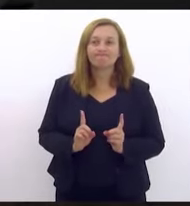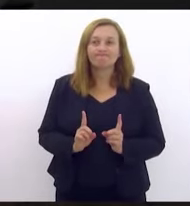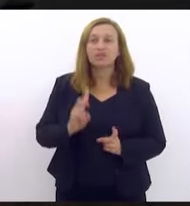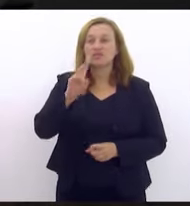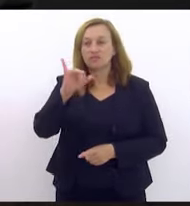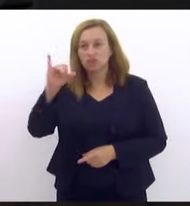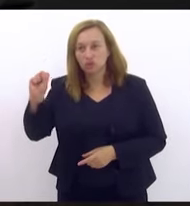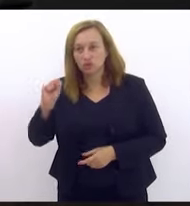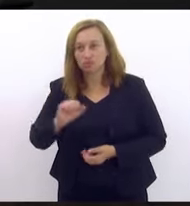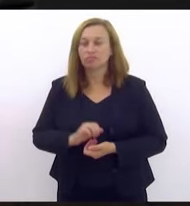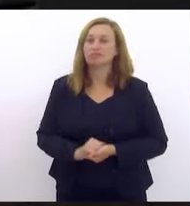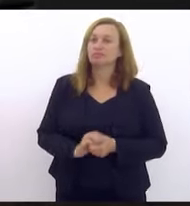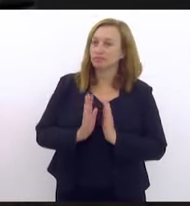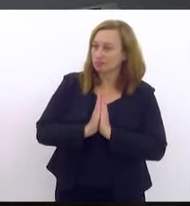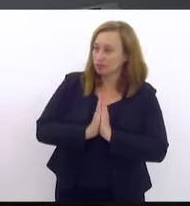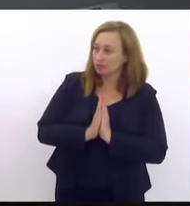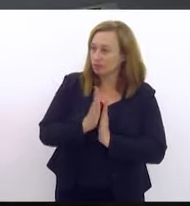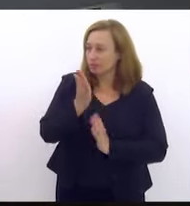Vinícius Cozzolino, por favor.